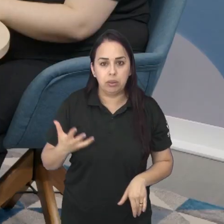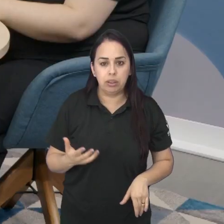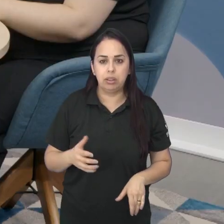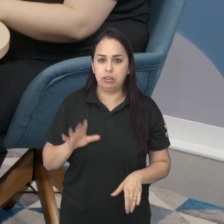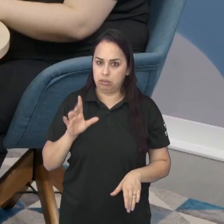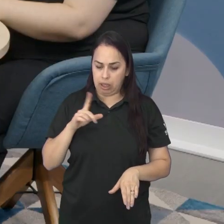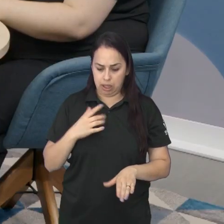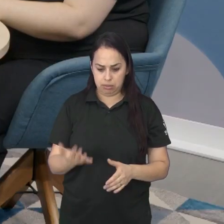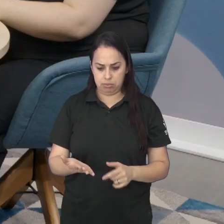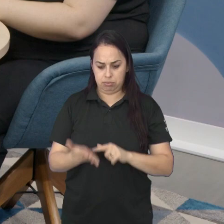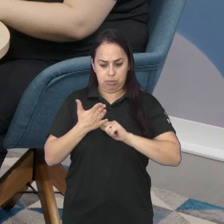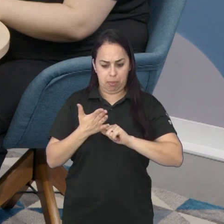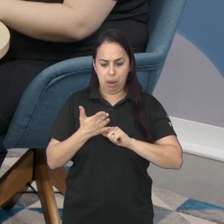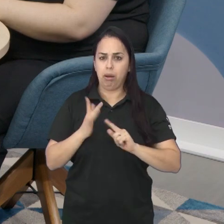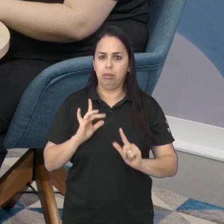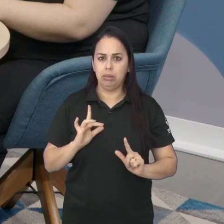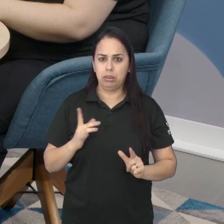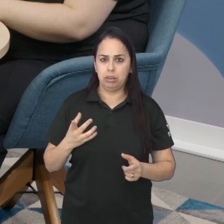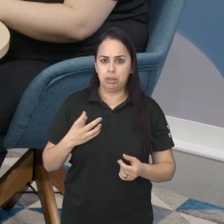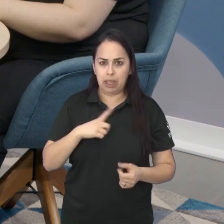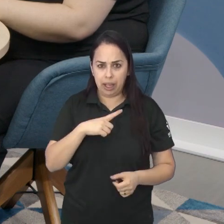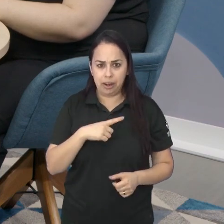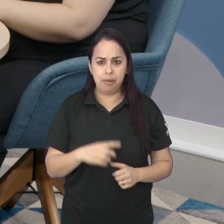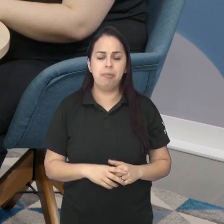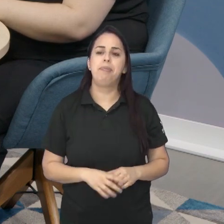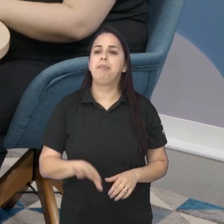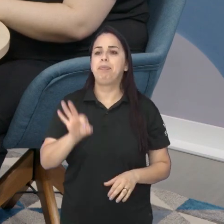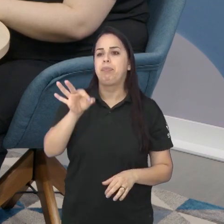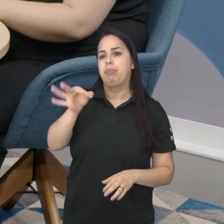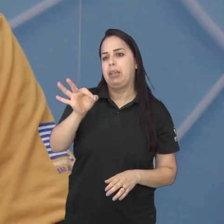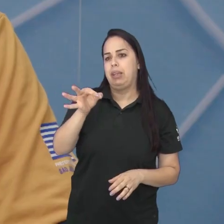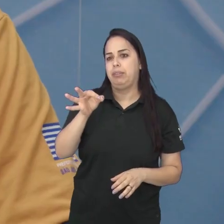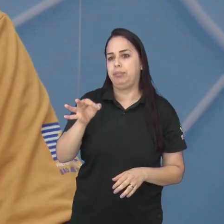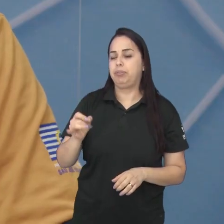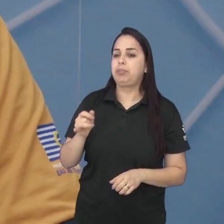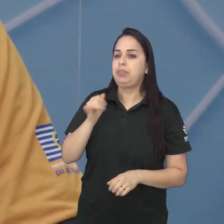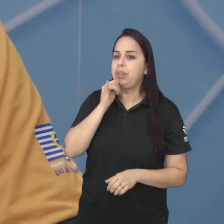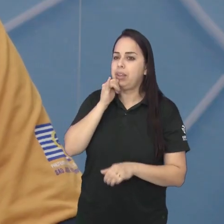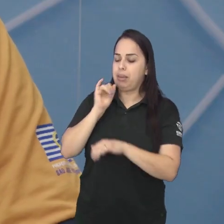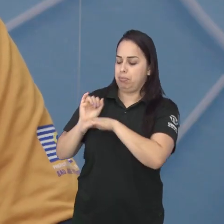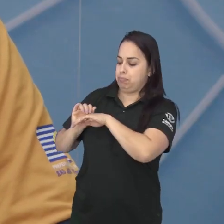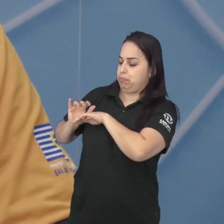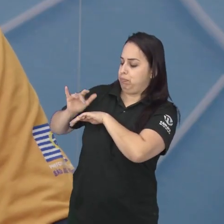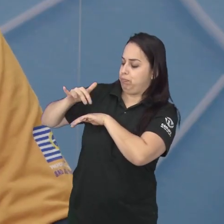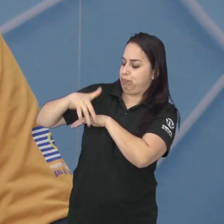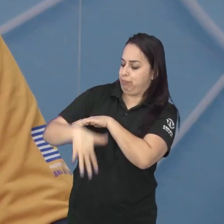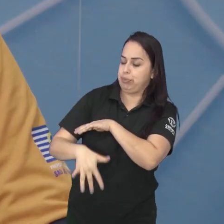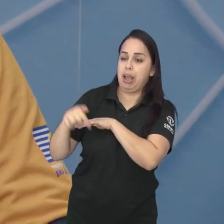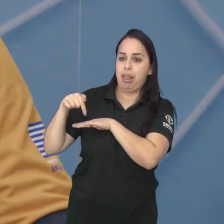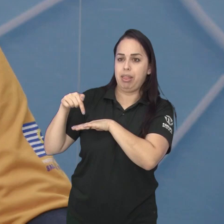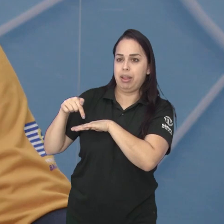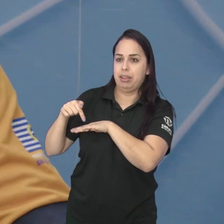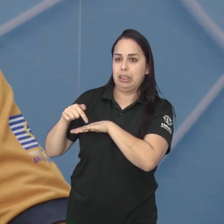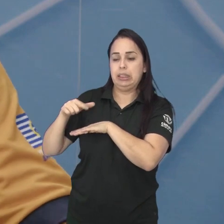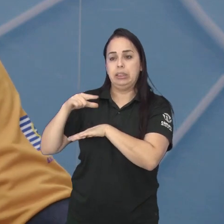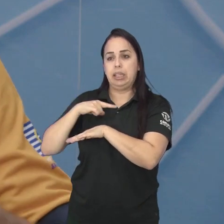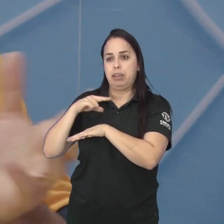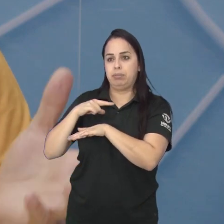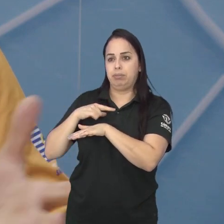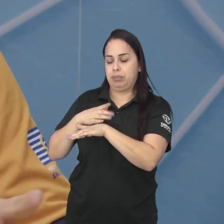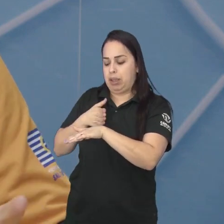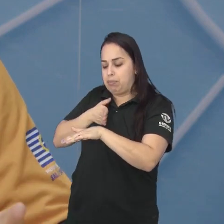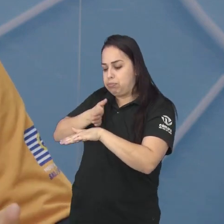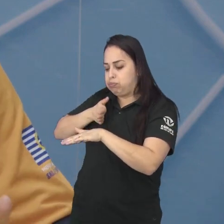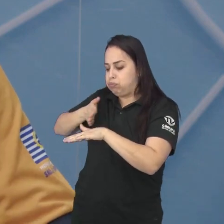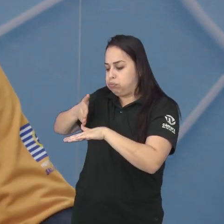assim. Tem alguns indícios para a pessoa ficar atenta também? Na realidade, a cachoeira, né, geralmente ela provém de